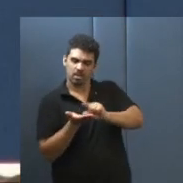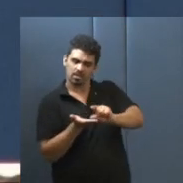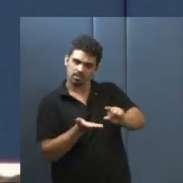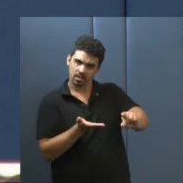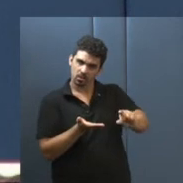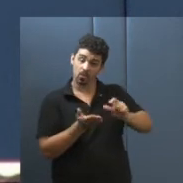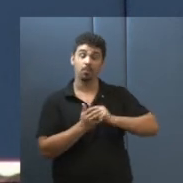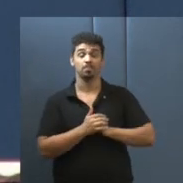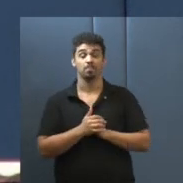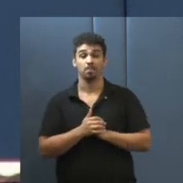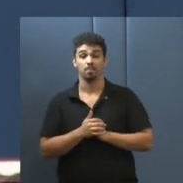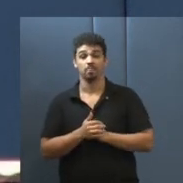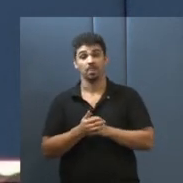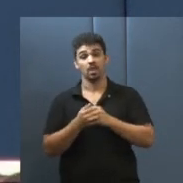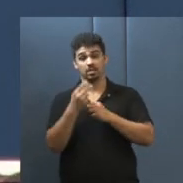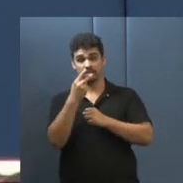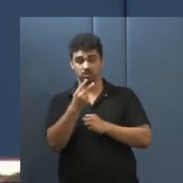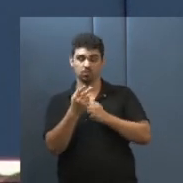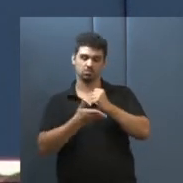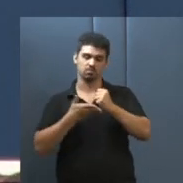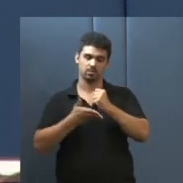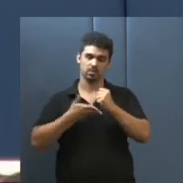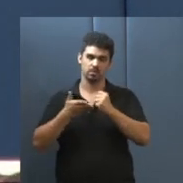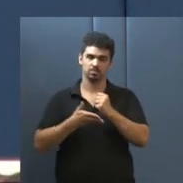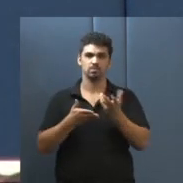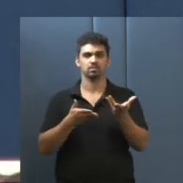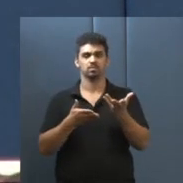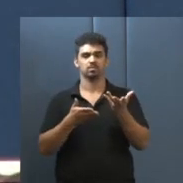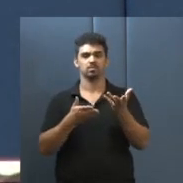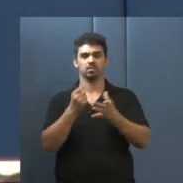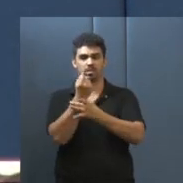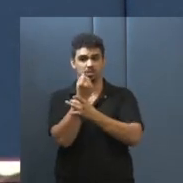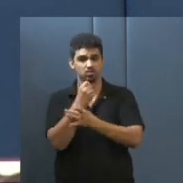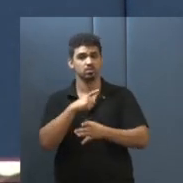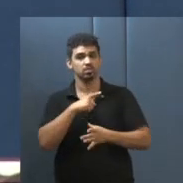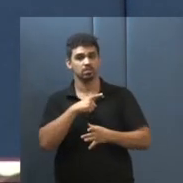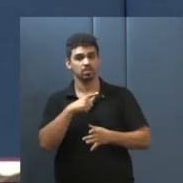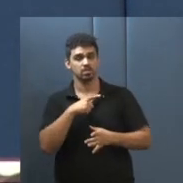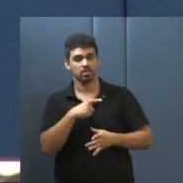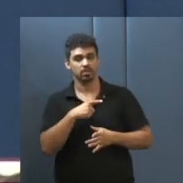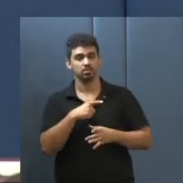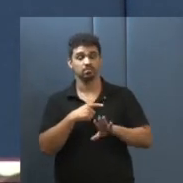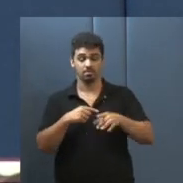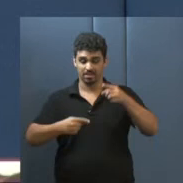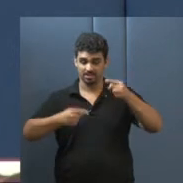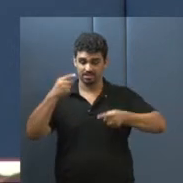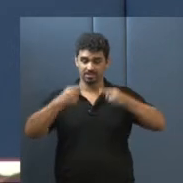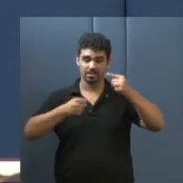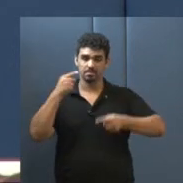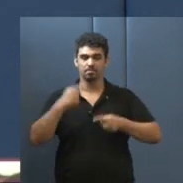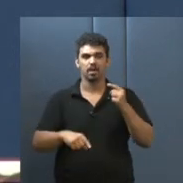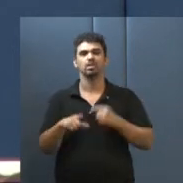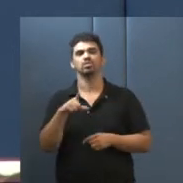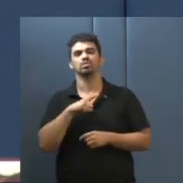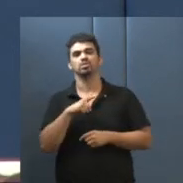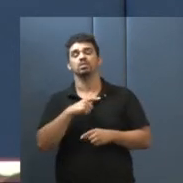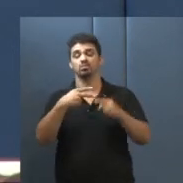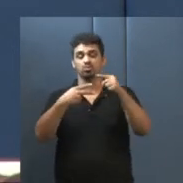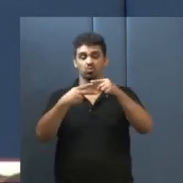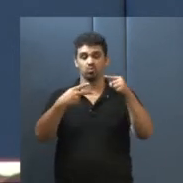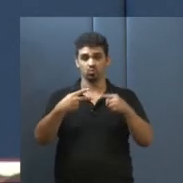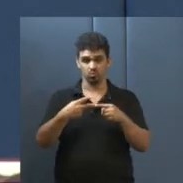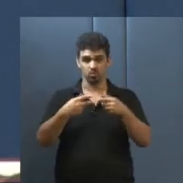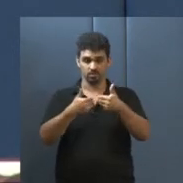Então, basicamente, essas garantias têm diversas classificações, mas para essa discussão que nós estamos tendo agora aqui, nós temos duas